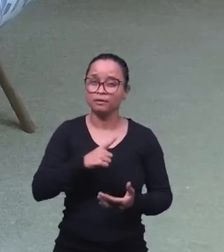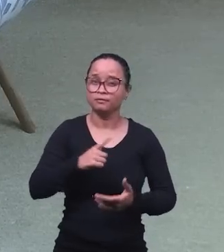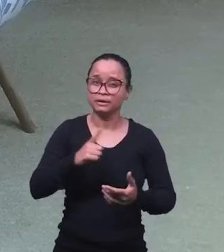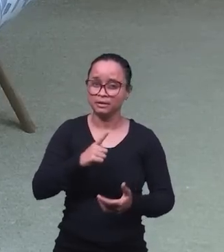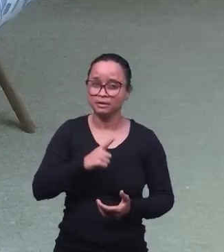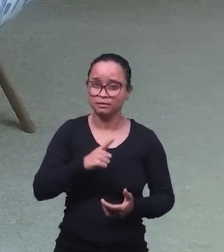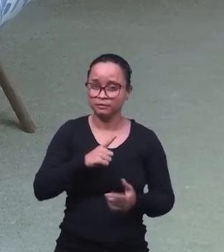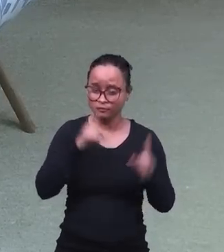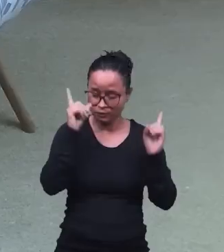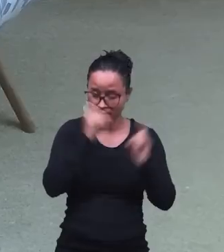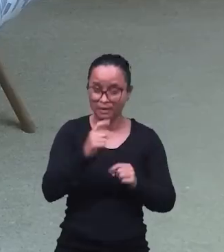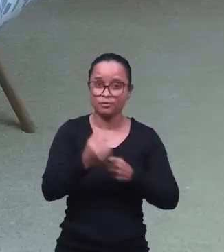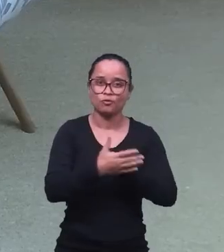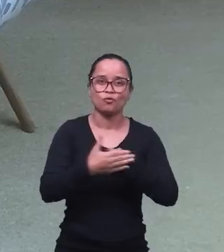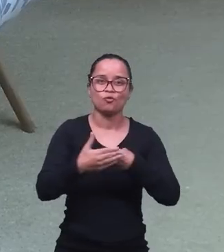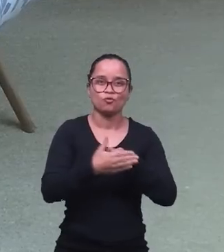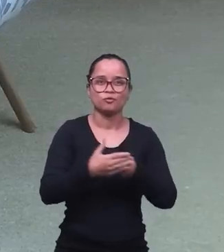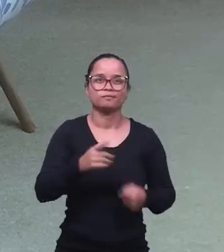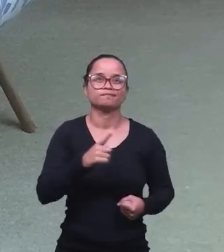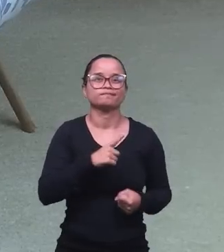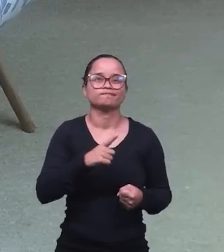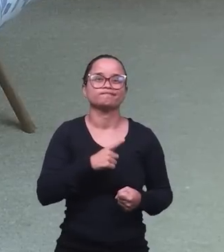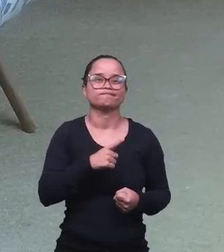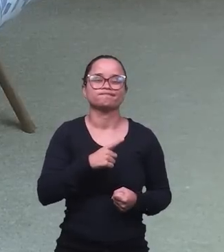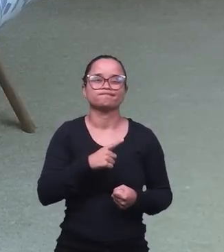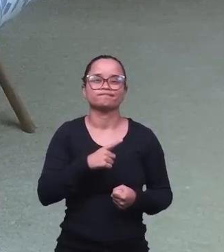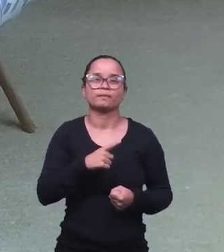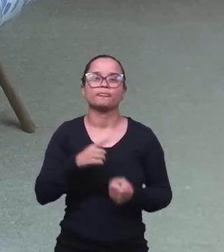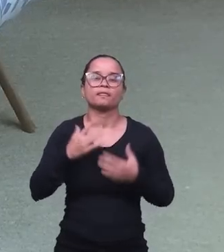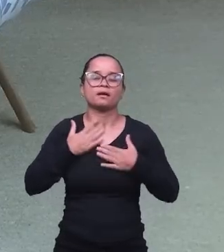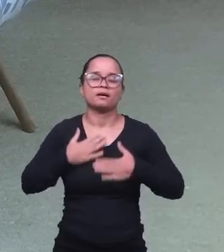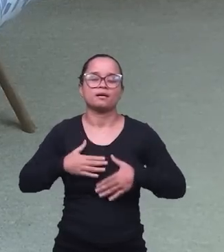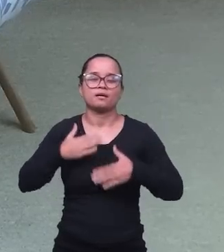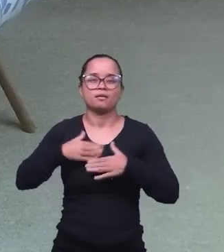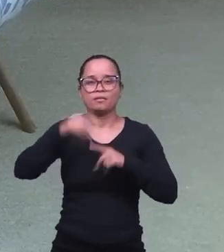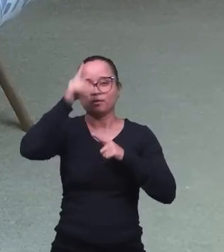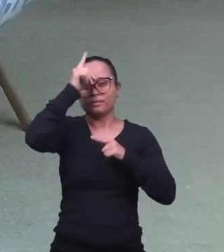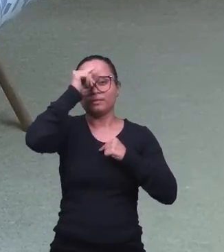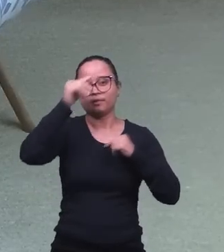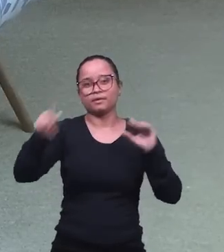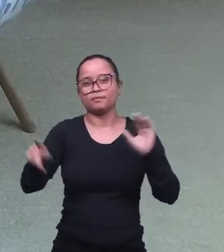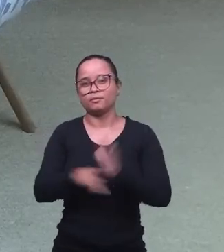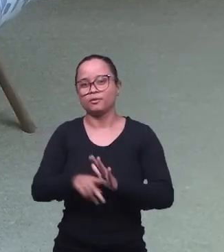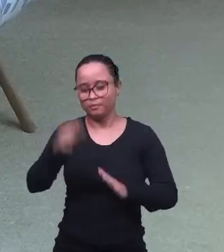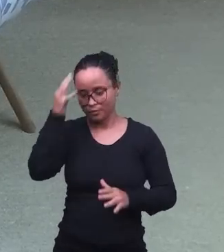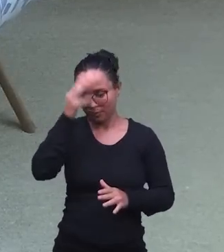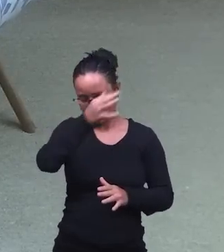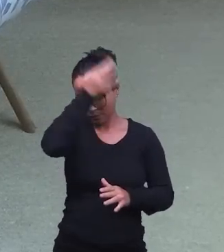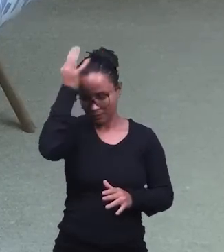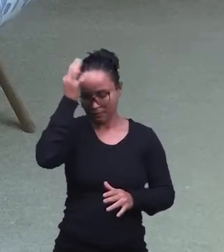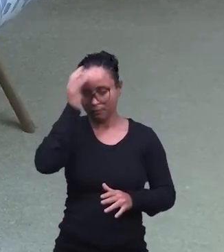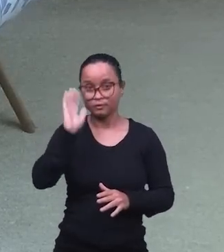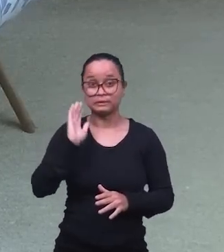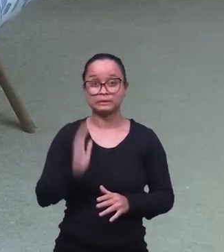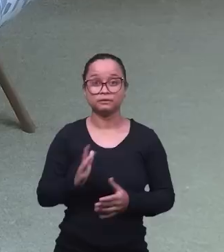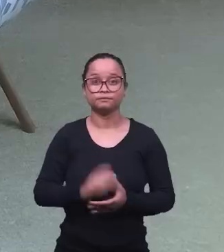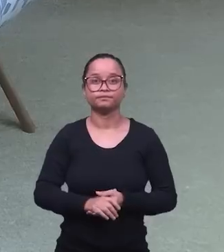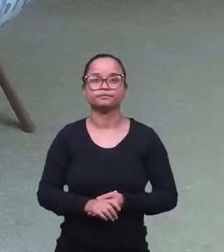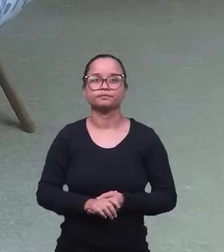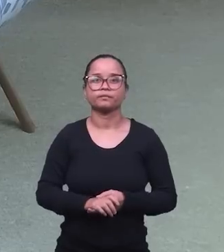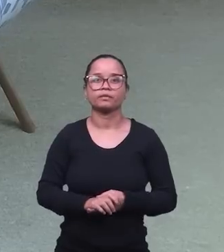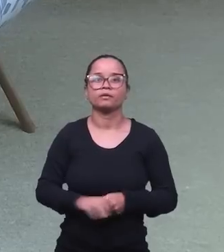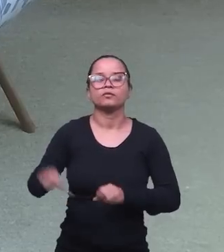também. Mas nós temos o consolo, nós temos o conforto, nós temos o refrigério que vem da parte do Espírito Santo. E já o